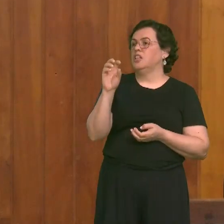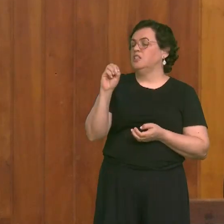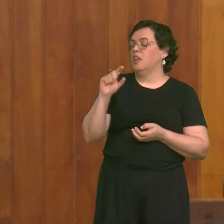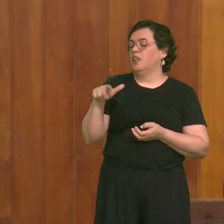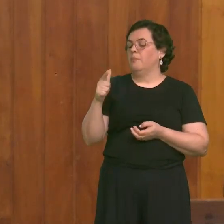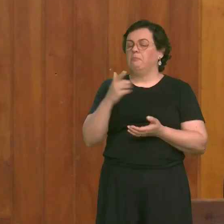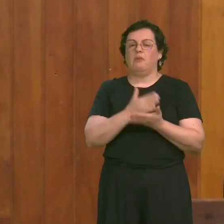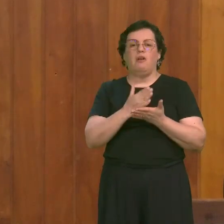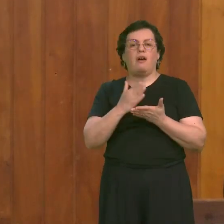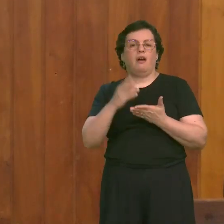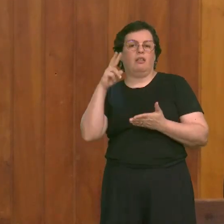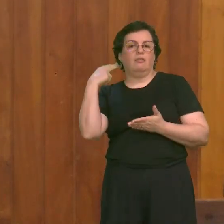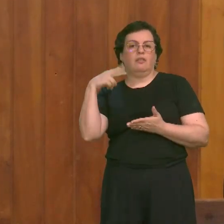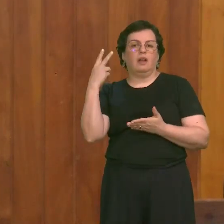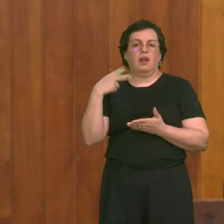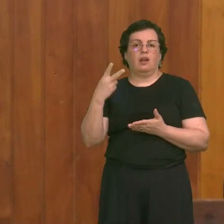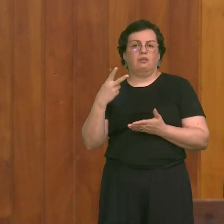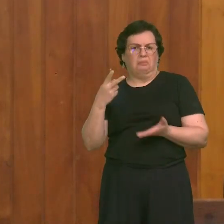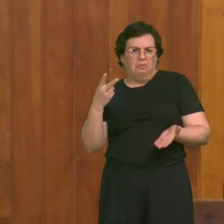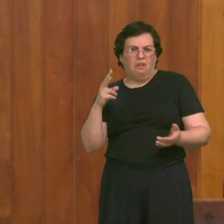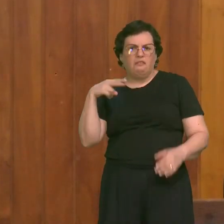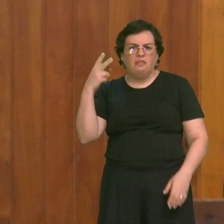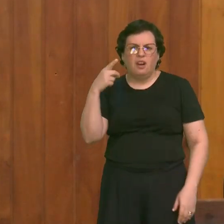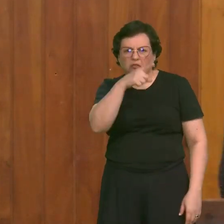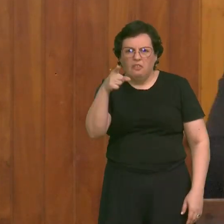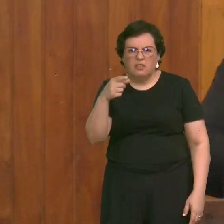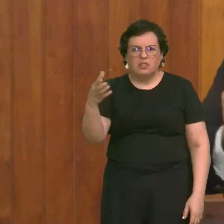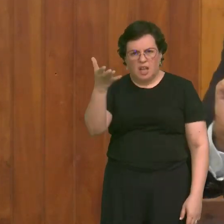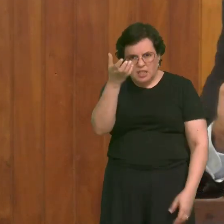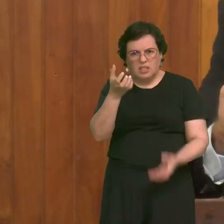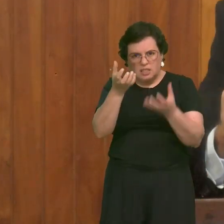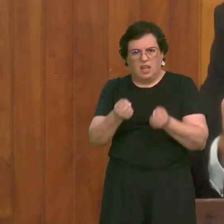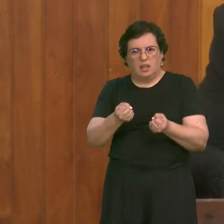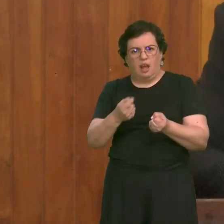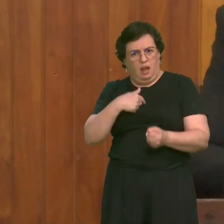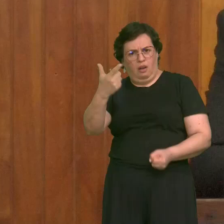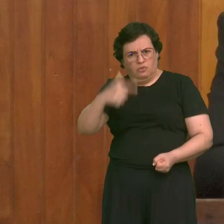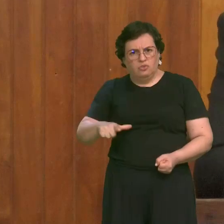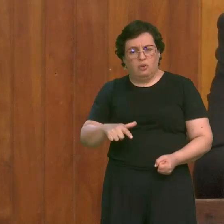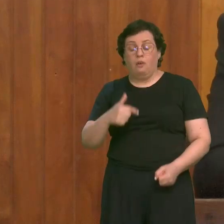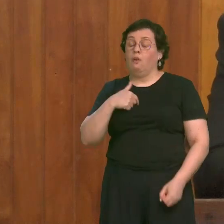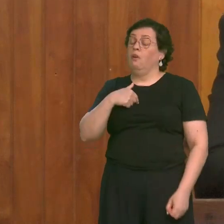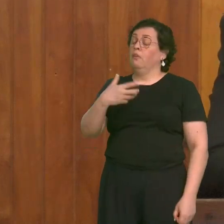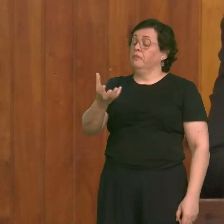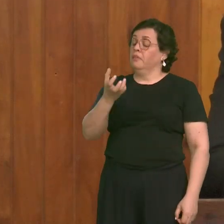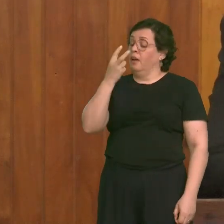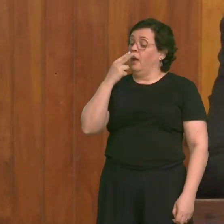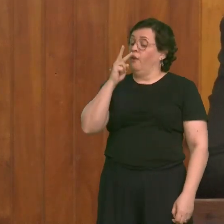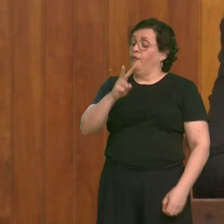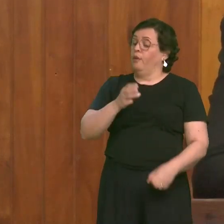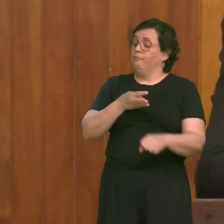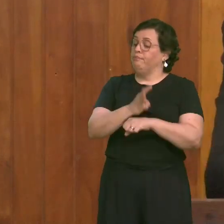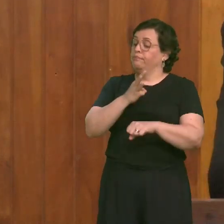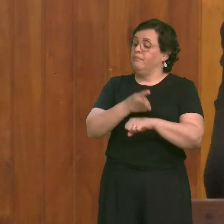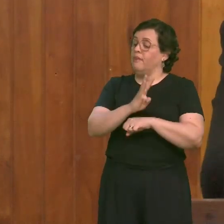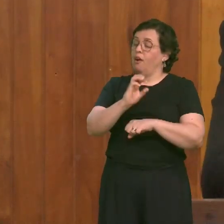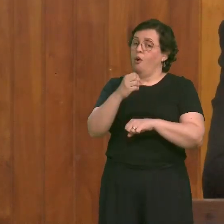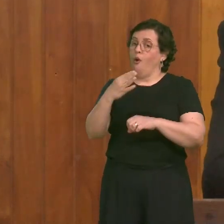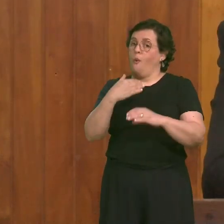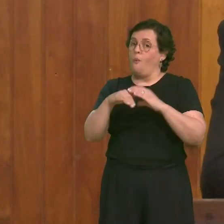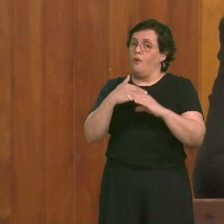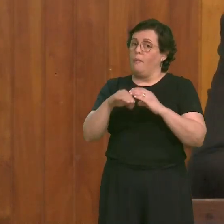mil para cada Vereador e Vereador vai aceitar isso Eu repito eu quero ver mandar uma mensagem para mim